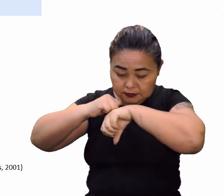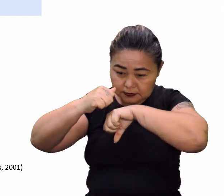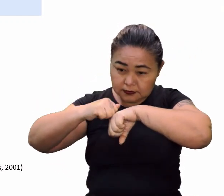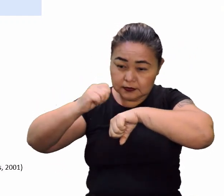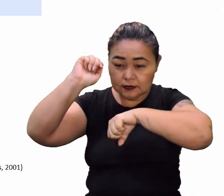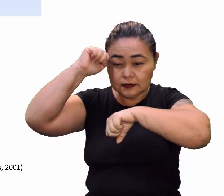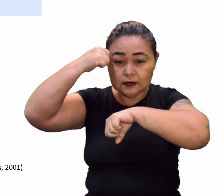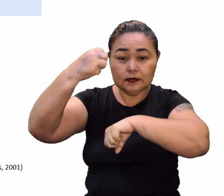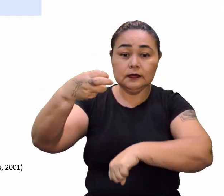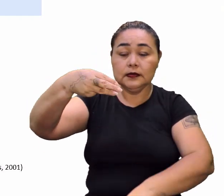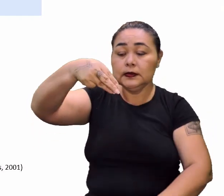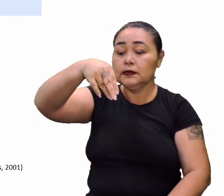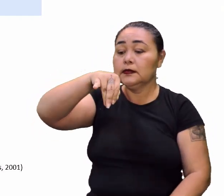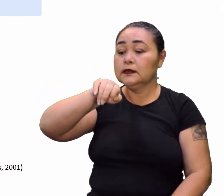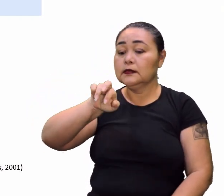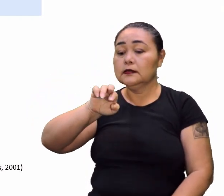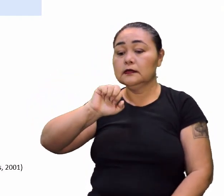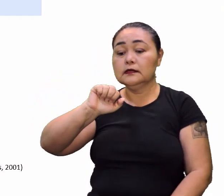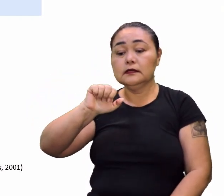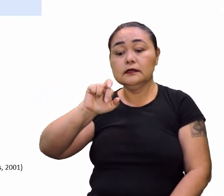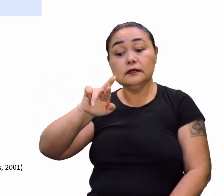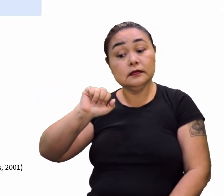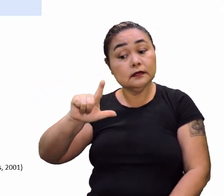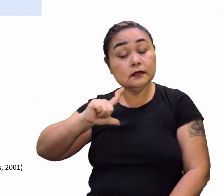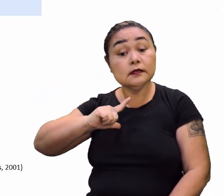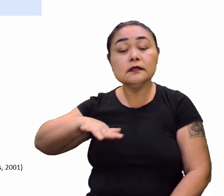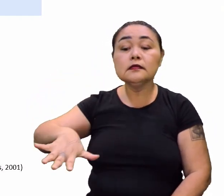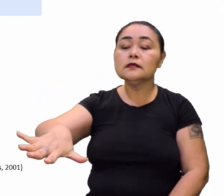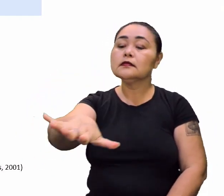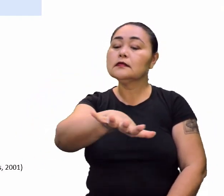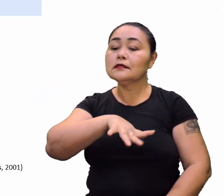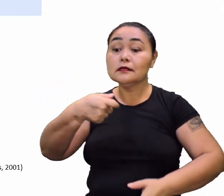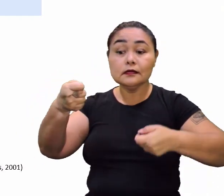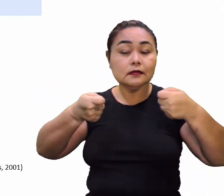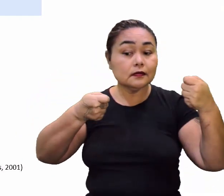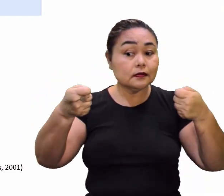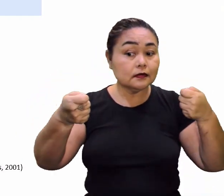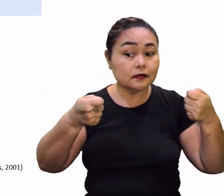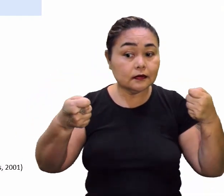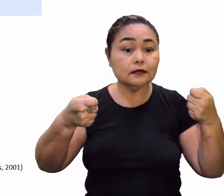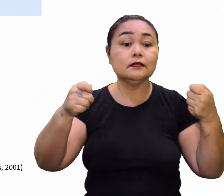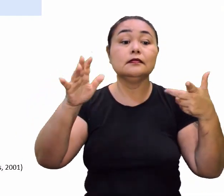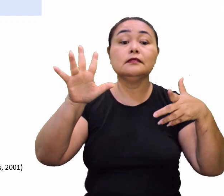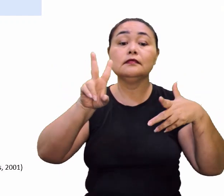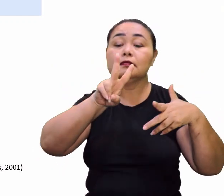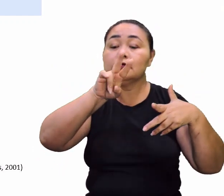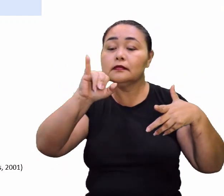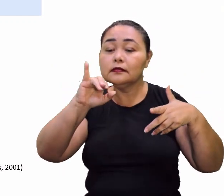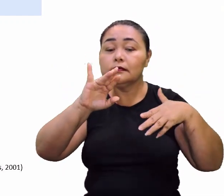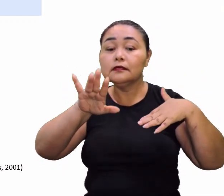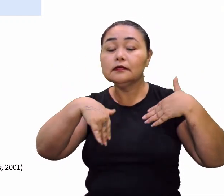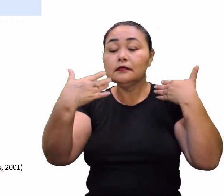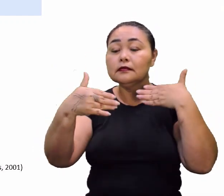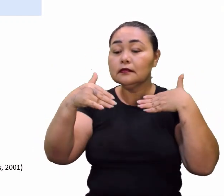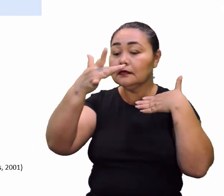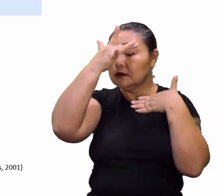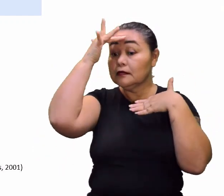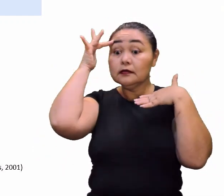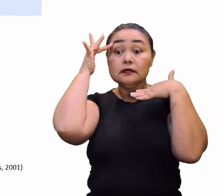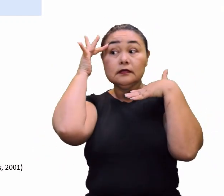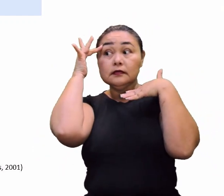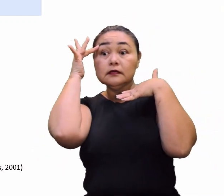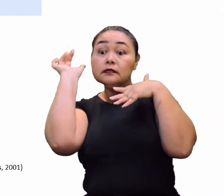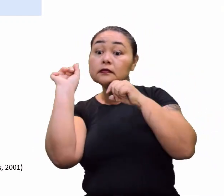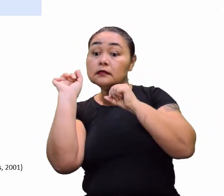mineral. Muito bem. E é uma área de garimpagem que vai induzir um